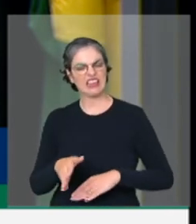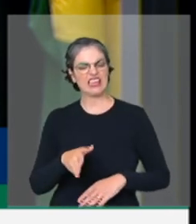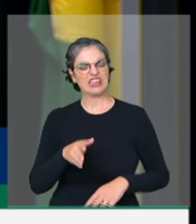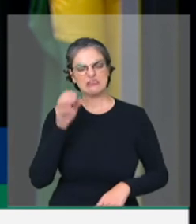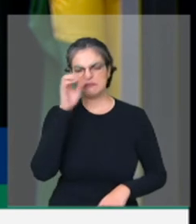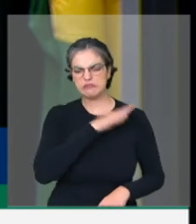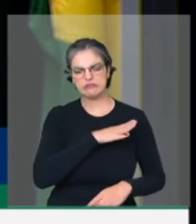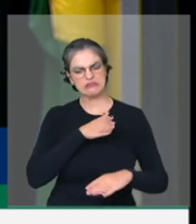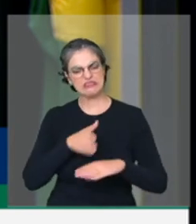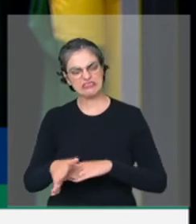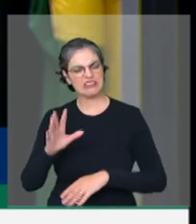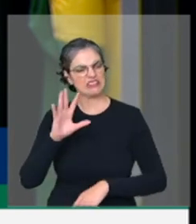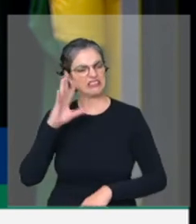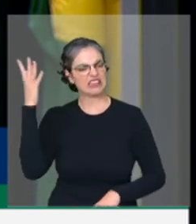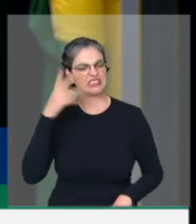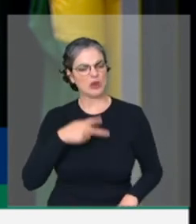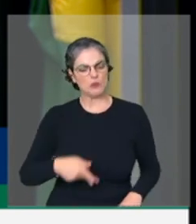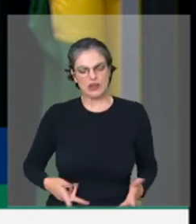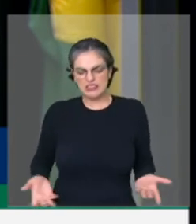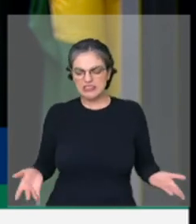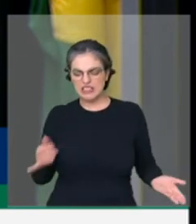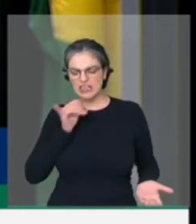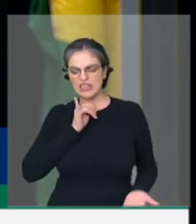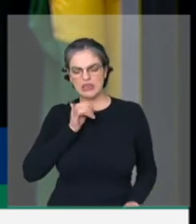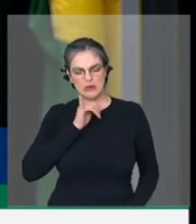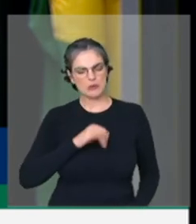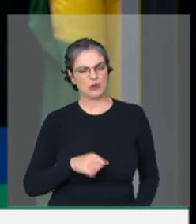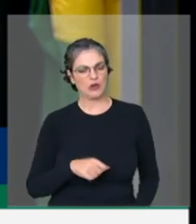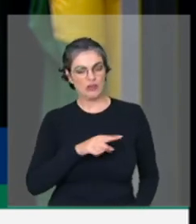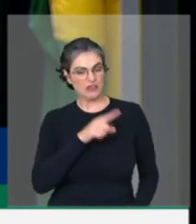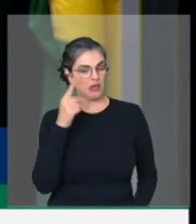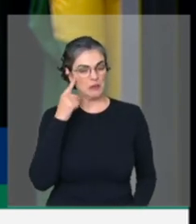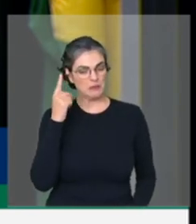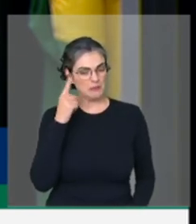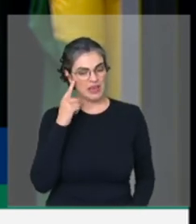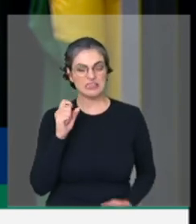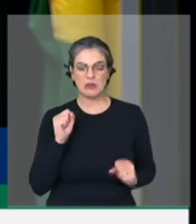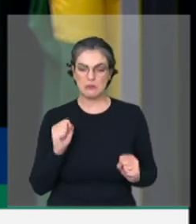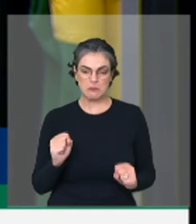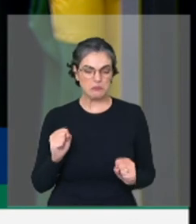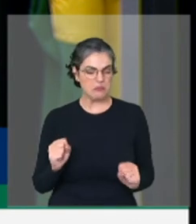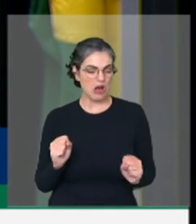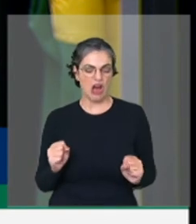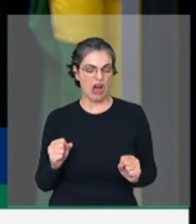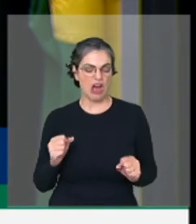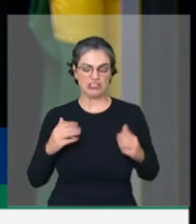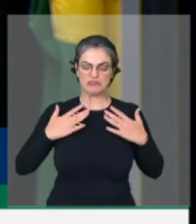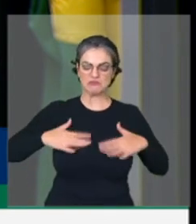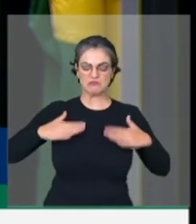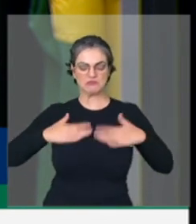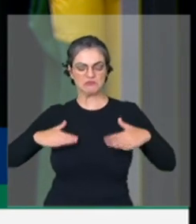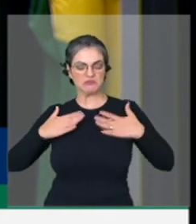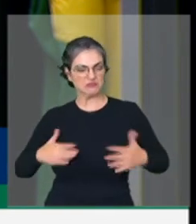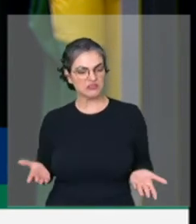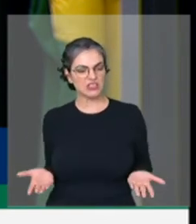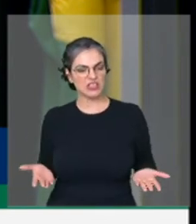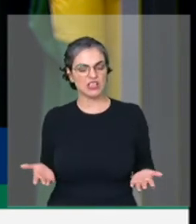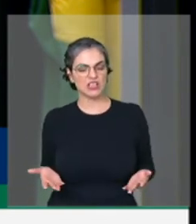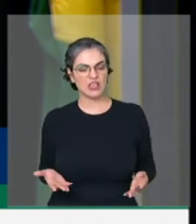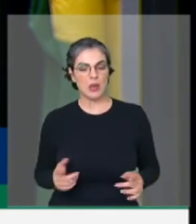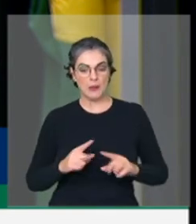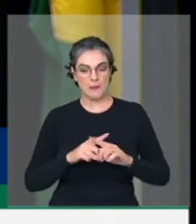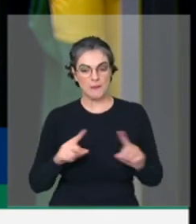ingerência na decisão do presidente, por exemplo, e pensa que pode ficar por isso mesmo. Aí,